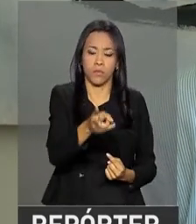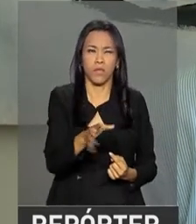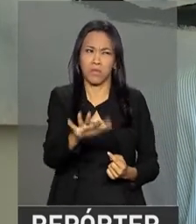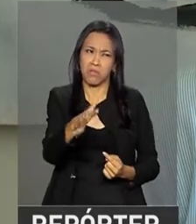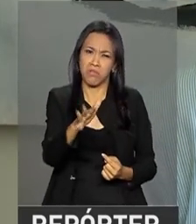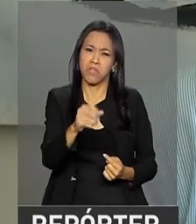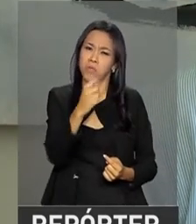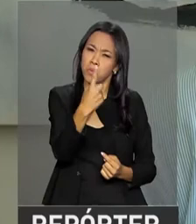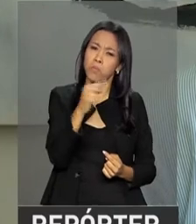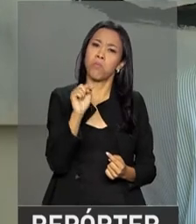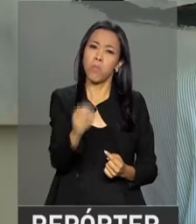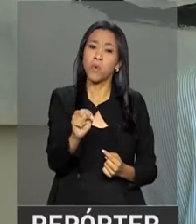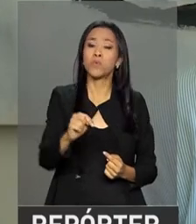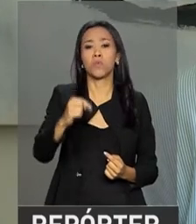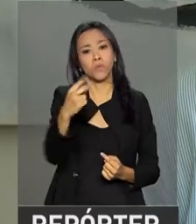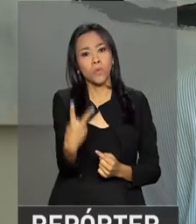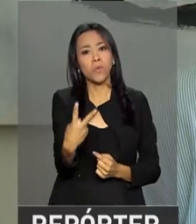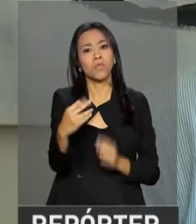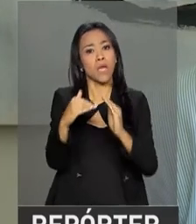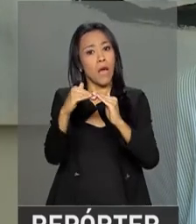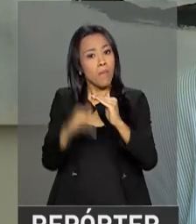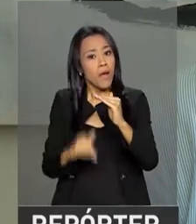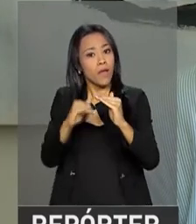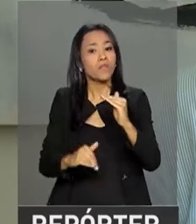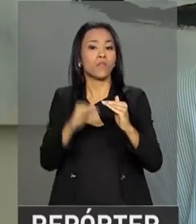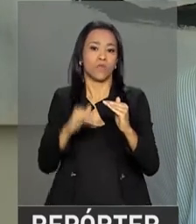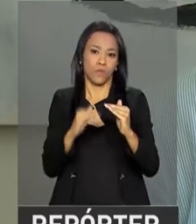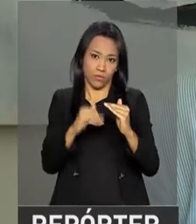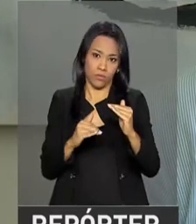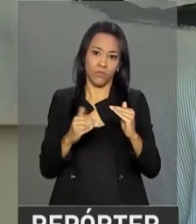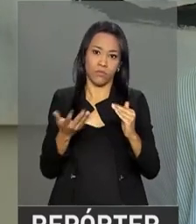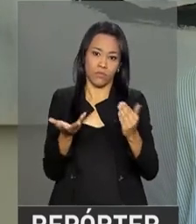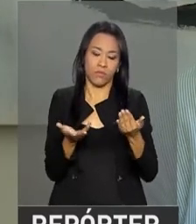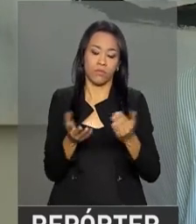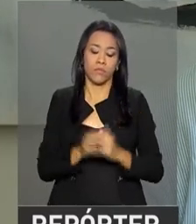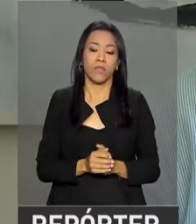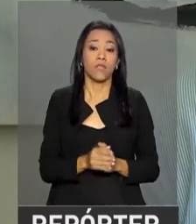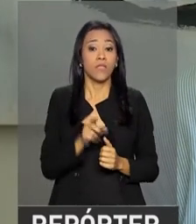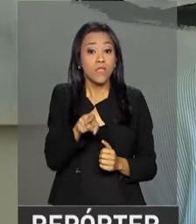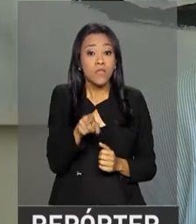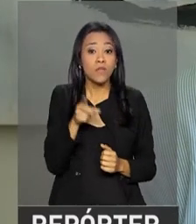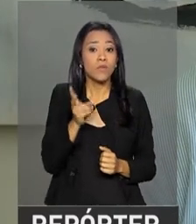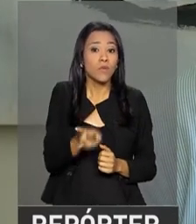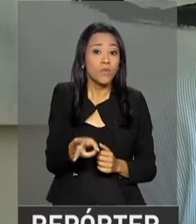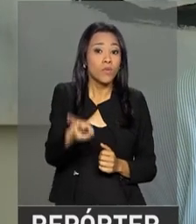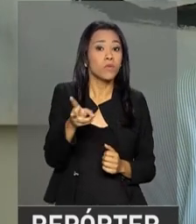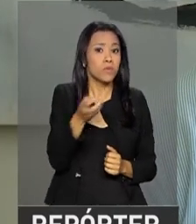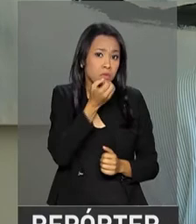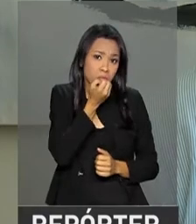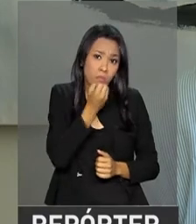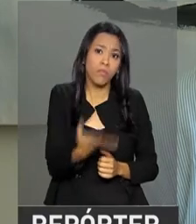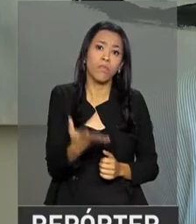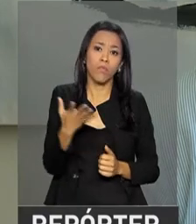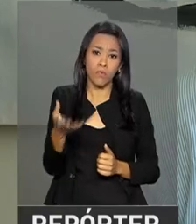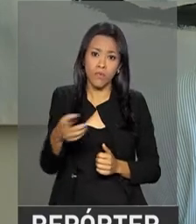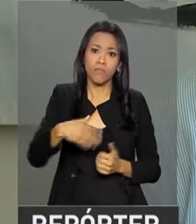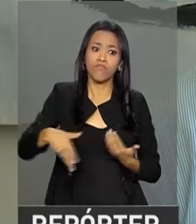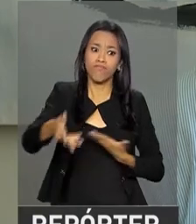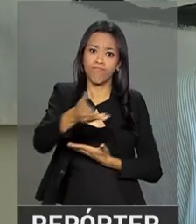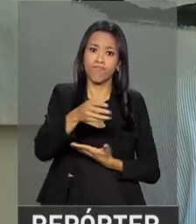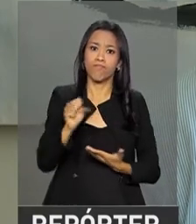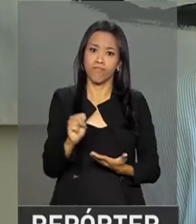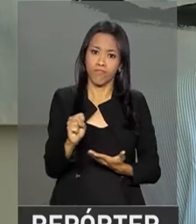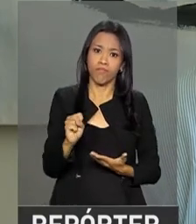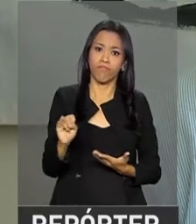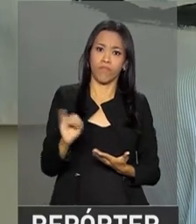aí 1,2% abaixo de nossa meta de inflação, né? Então, isso continua sendo um sinal muito favorável de